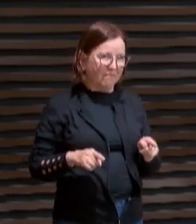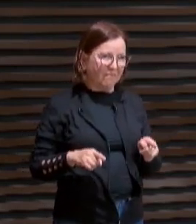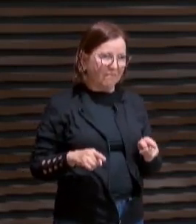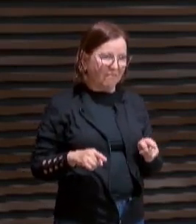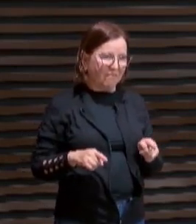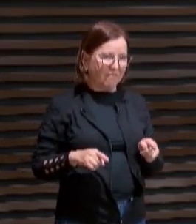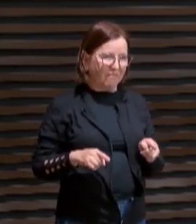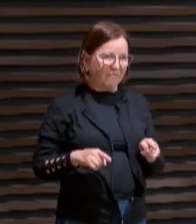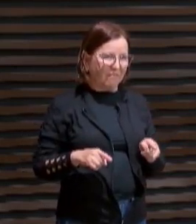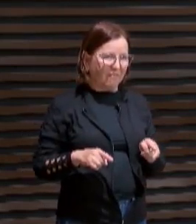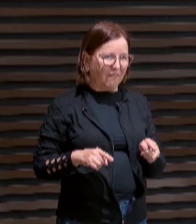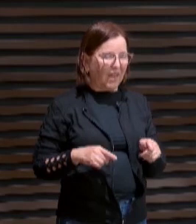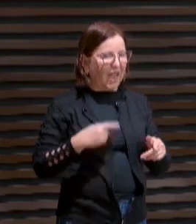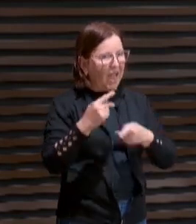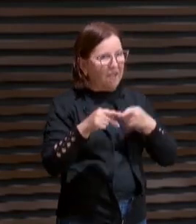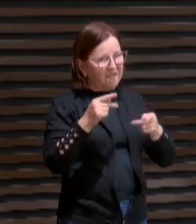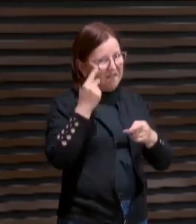a verdade